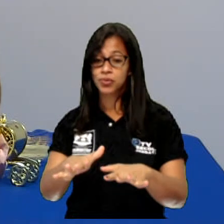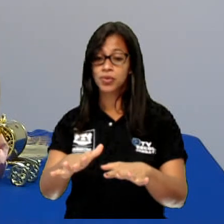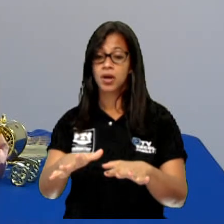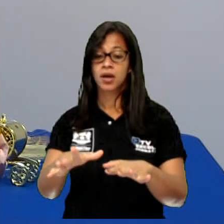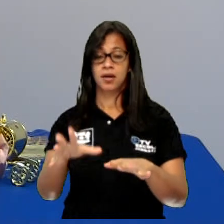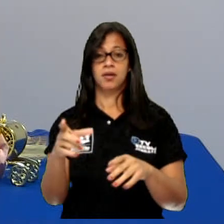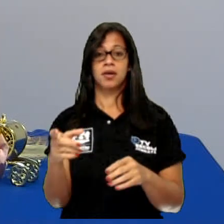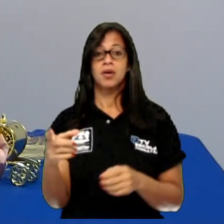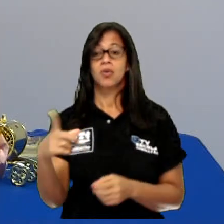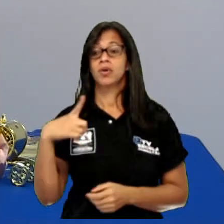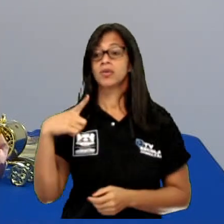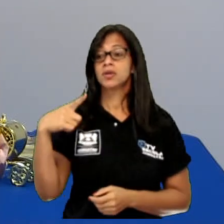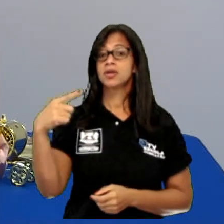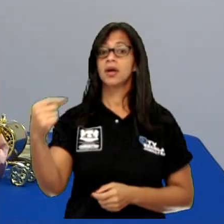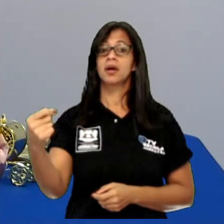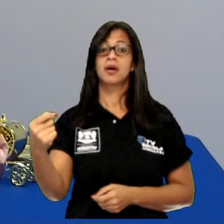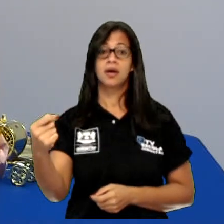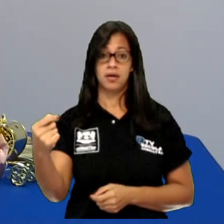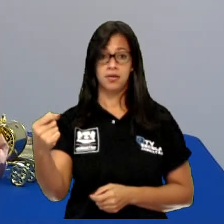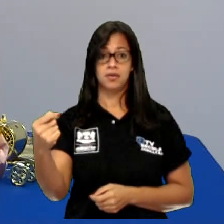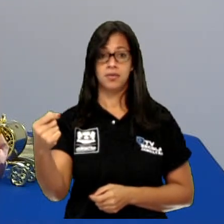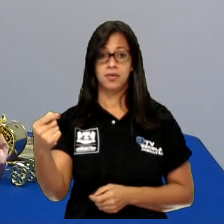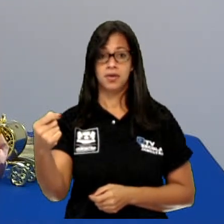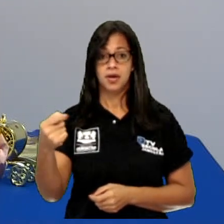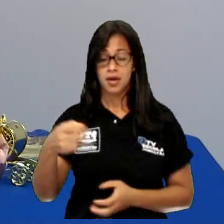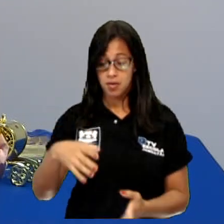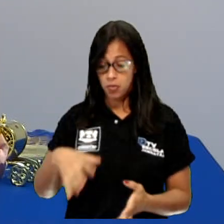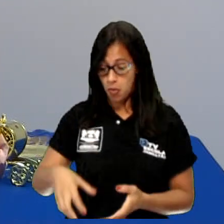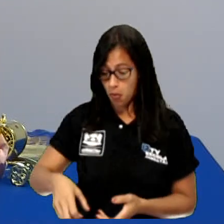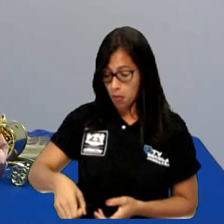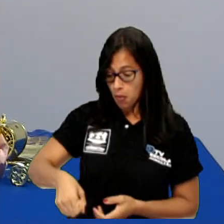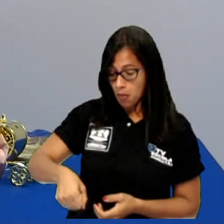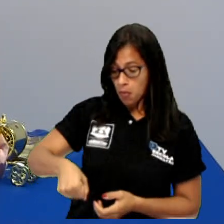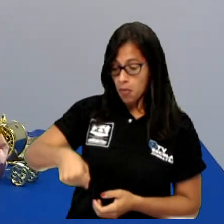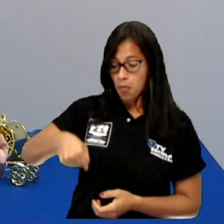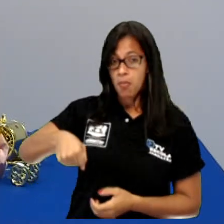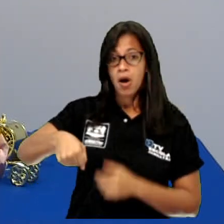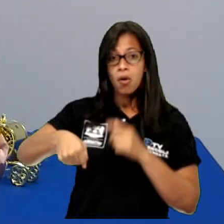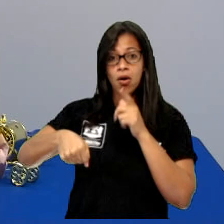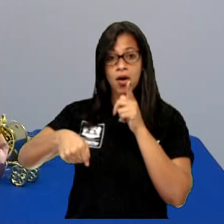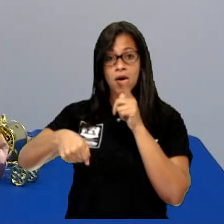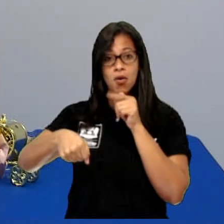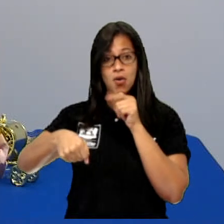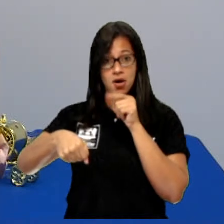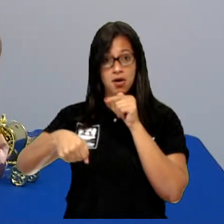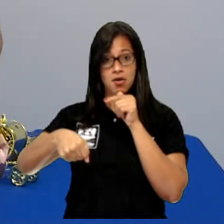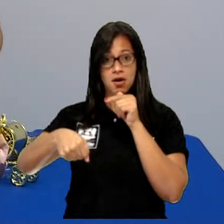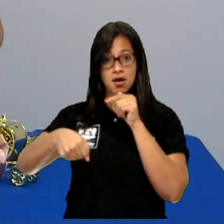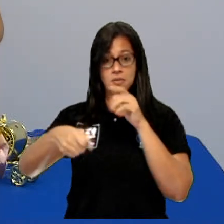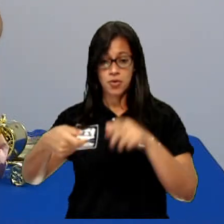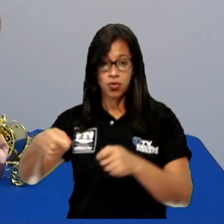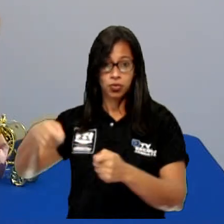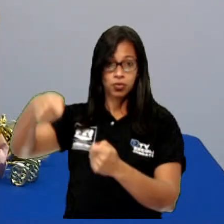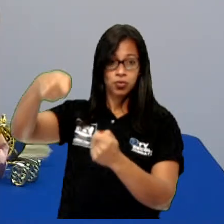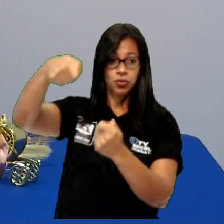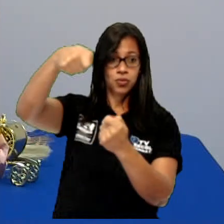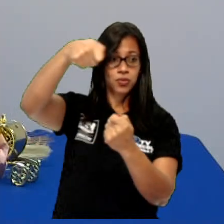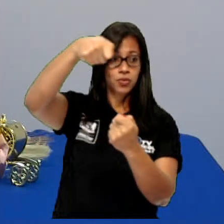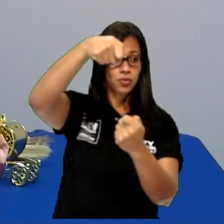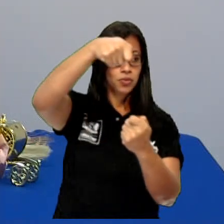Baco, Midas levou um balde com água, chegou no castelo e banhou a sua